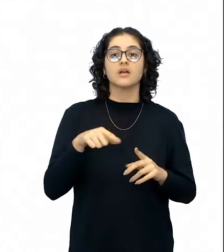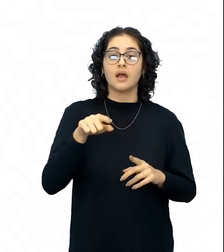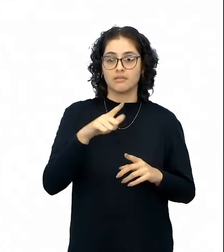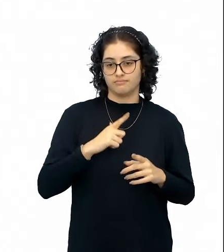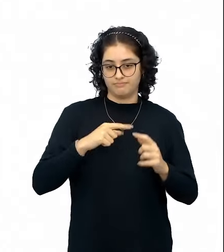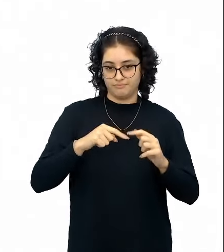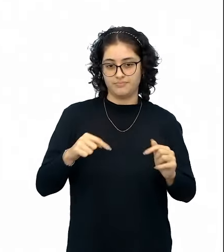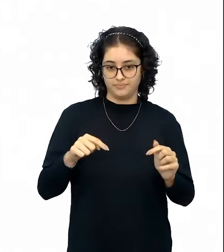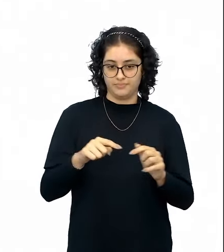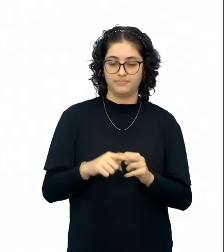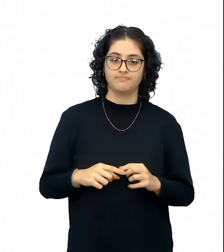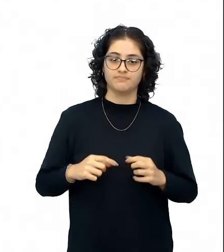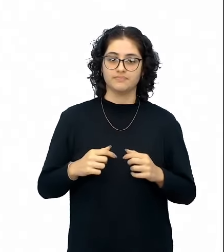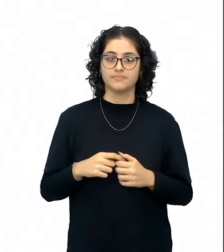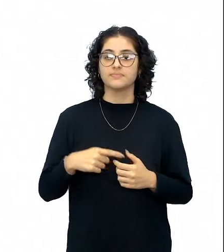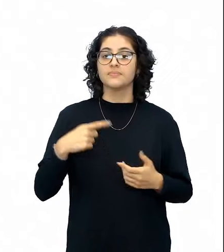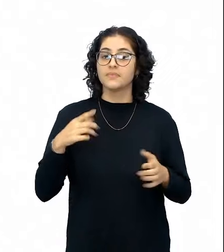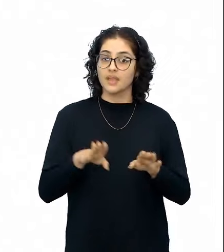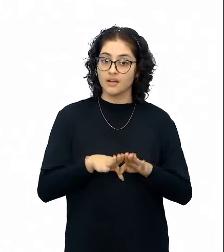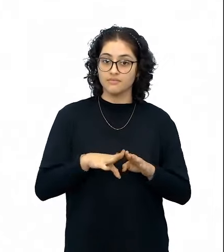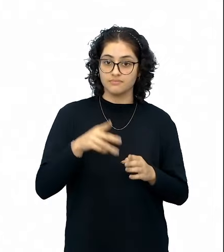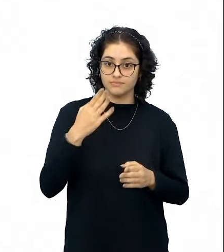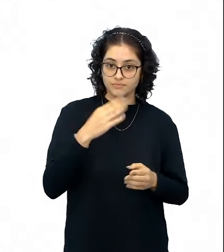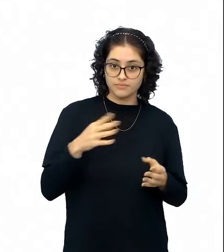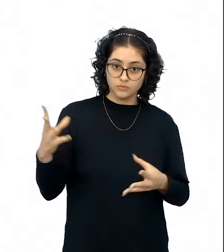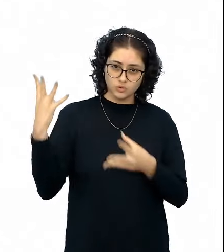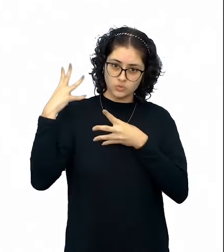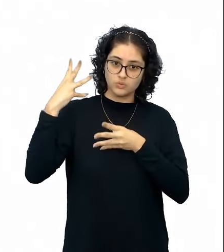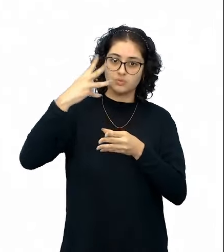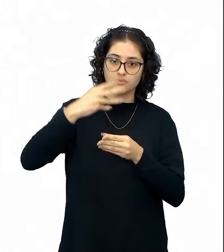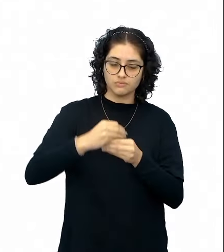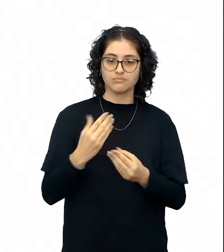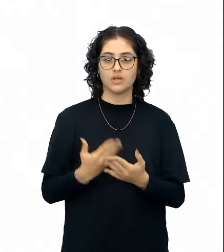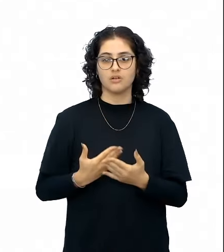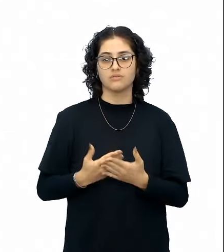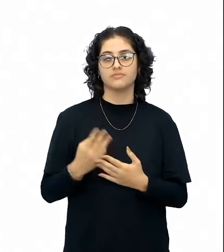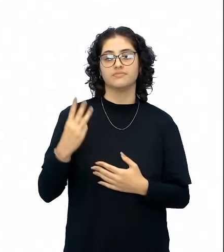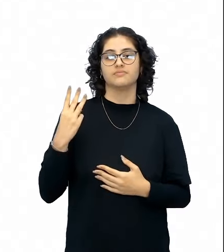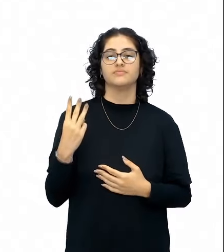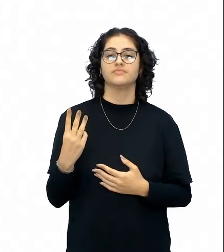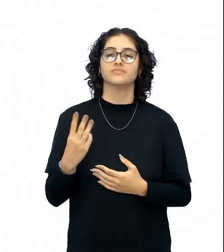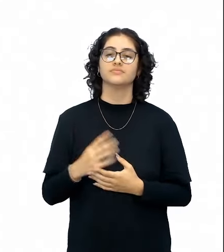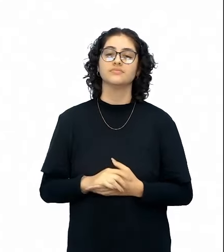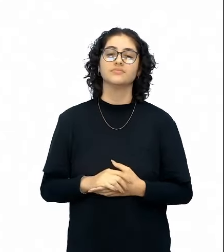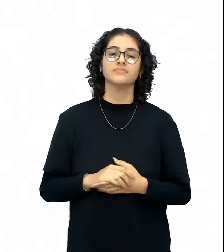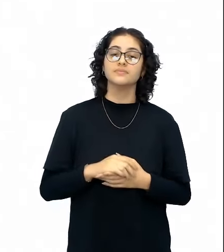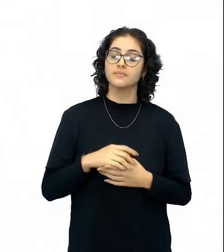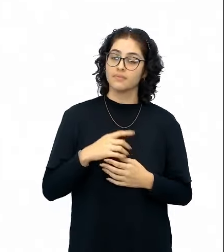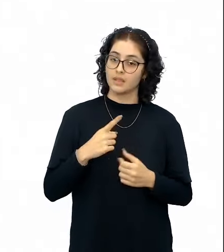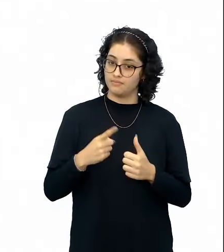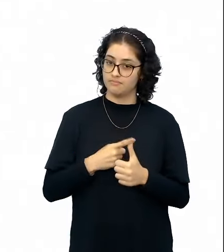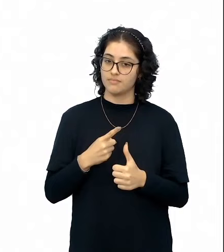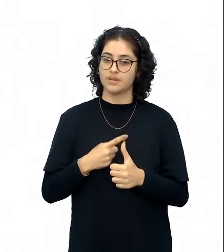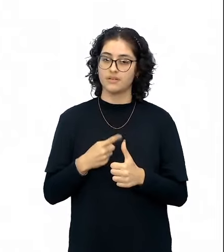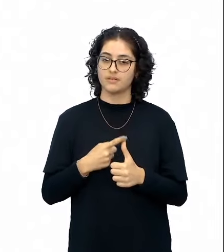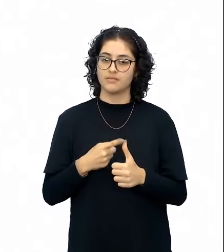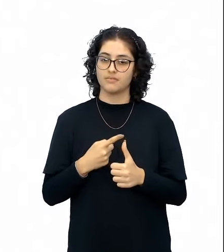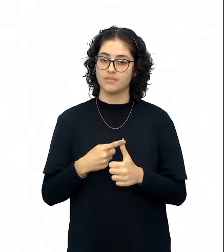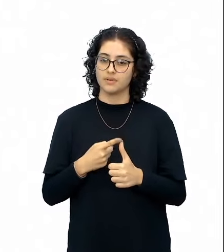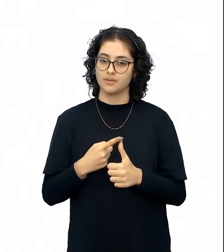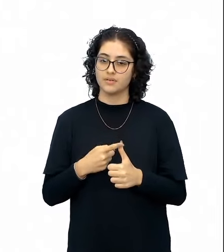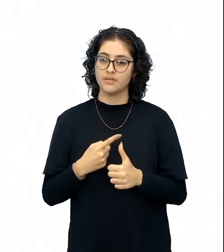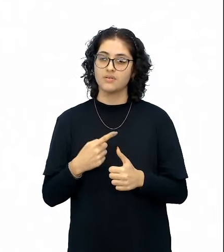momento. Então, vamos sistematizar a aula 3. No primeiro momento, antes de iniciar, retomada